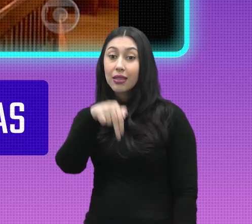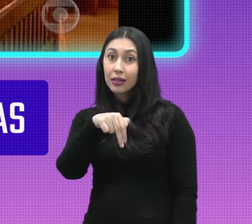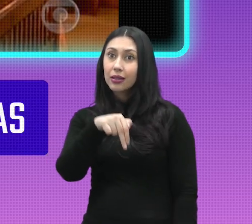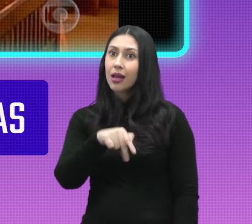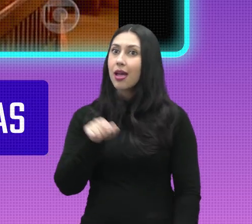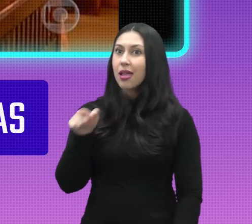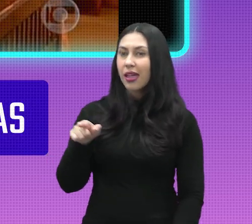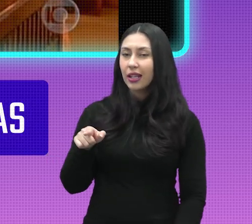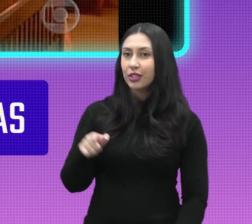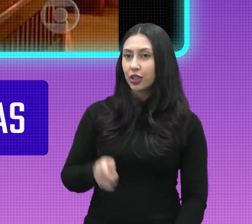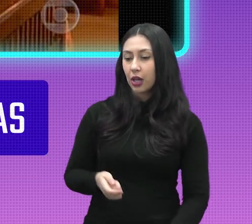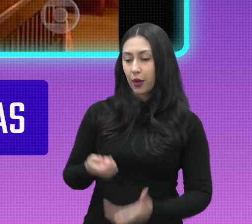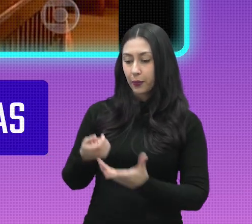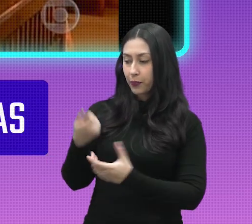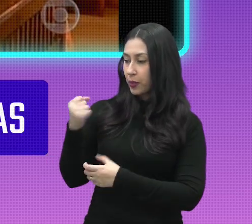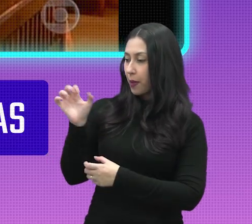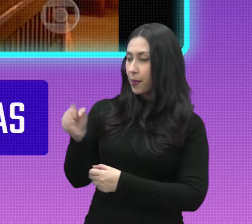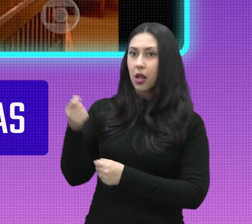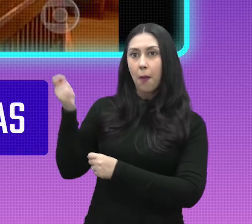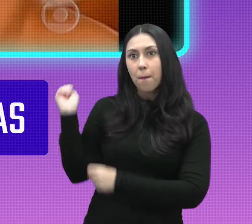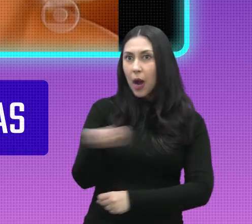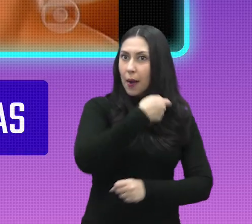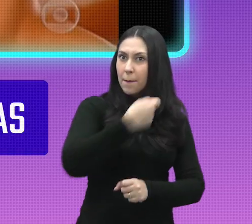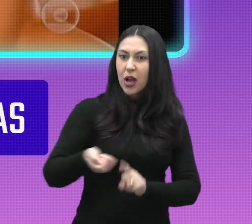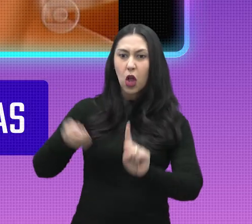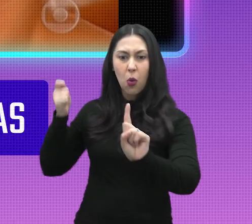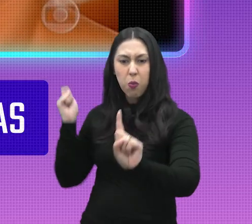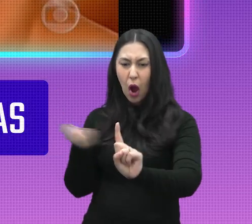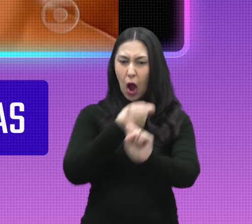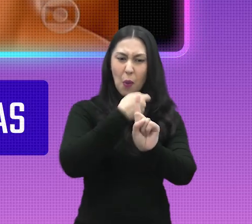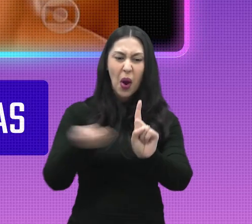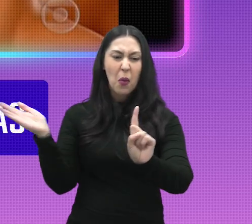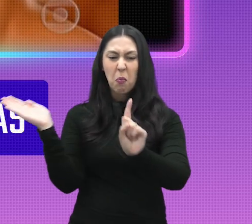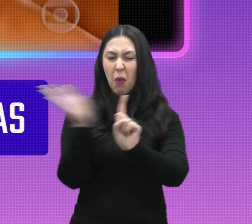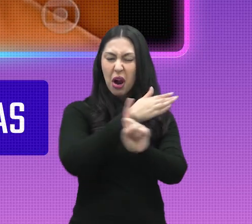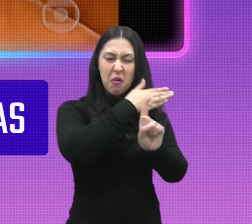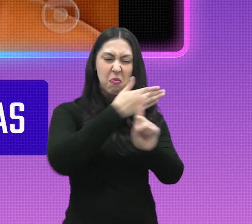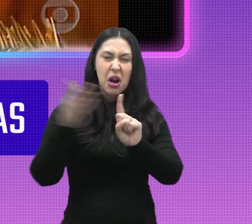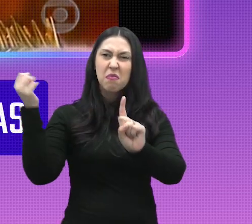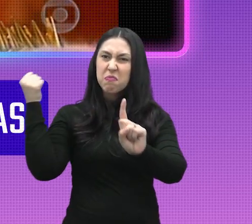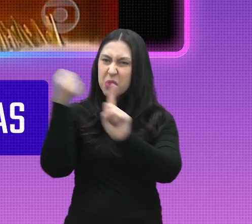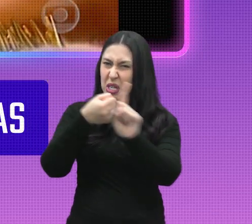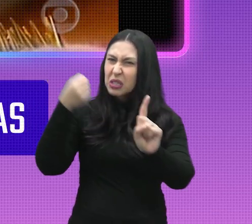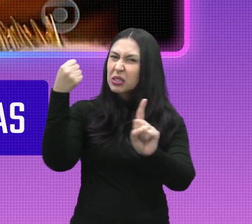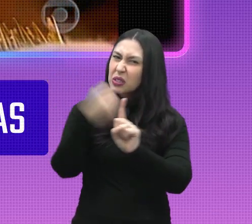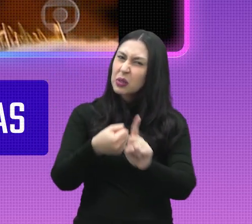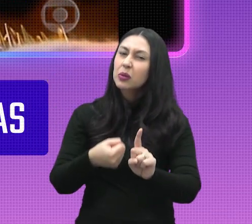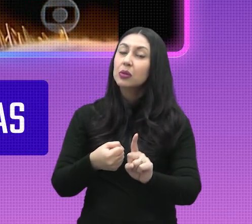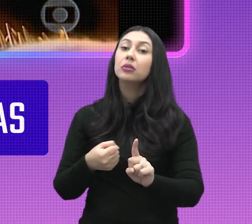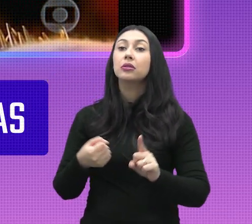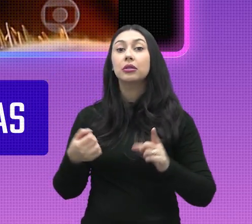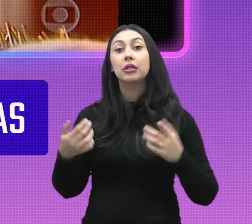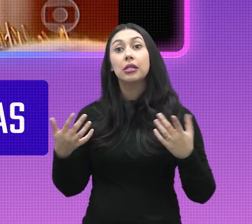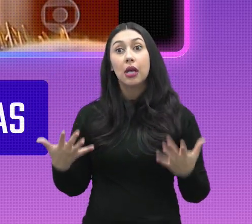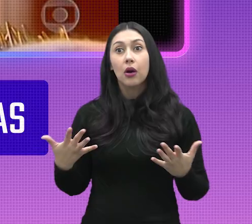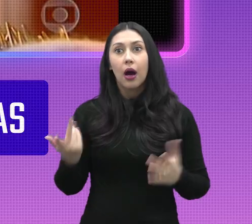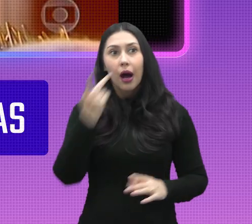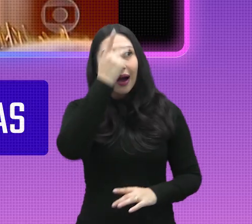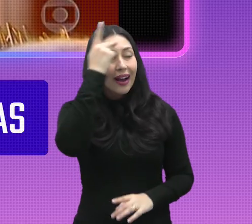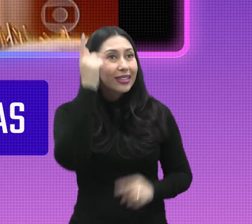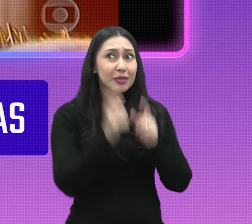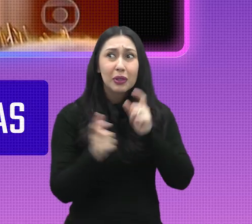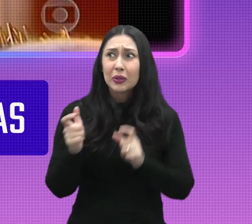ele batia nela de raquete, dava tapa na cara, socos e tudo mais. E as pessoas